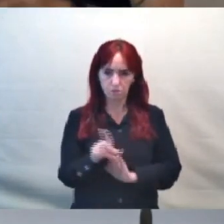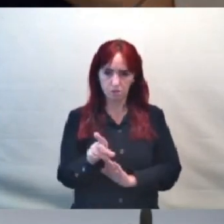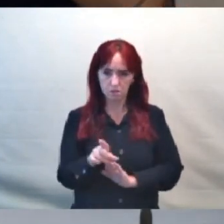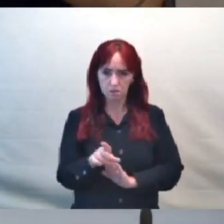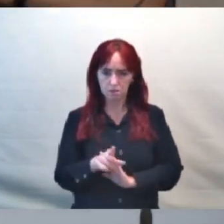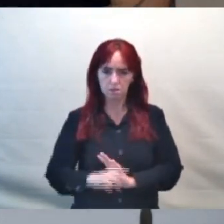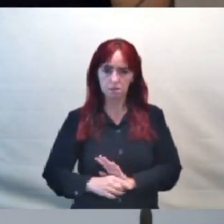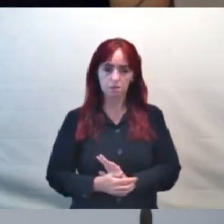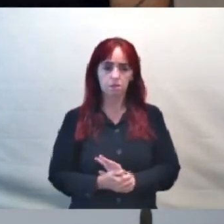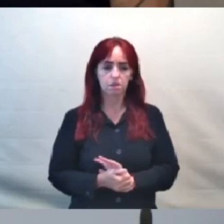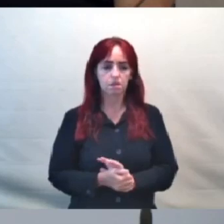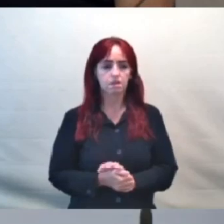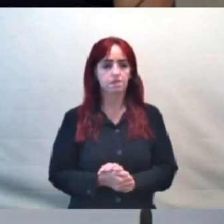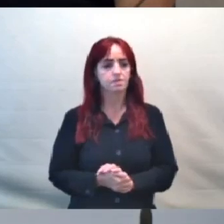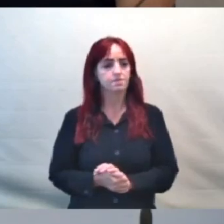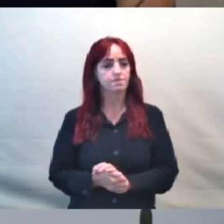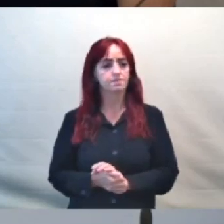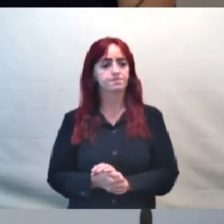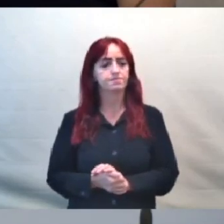Ah, tá.